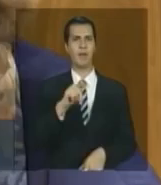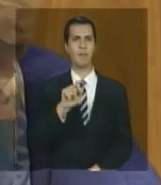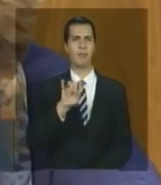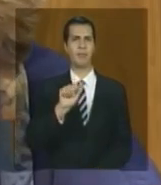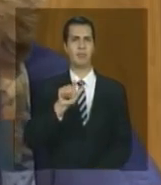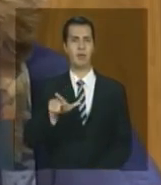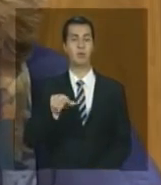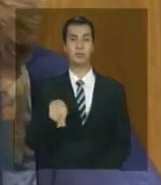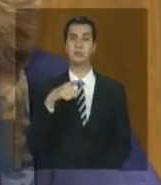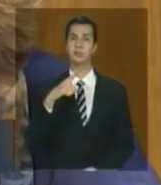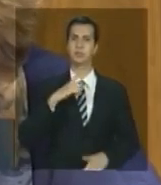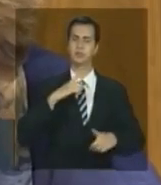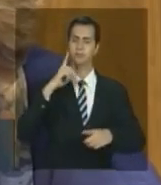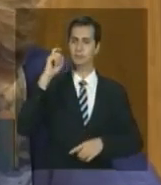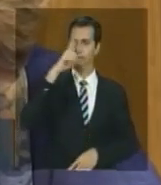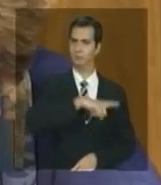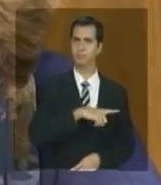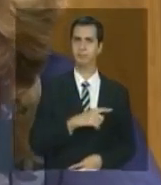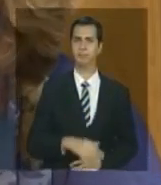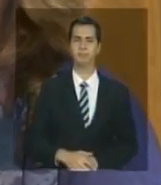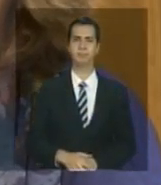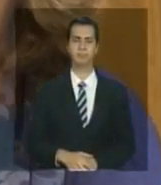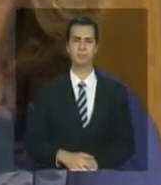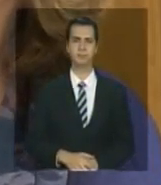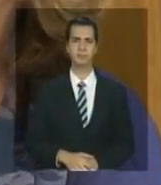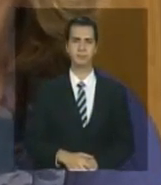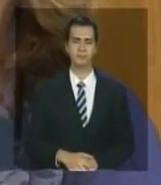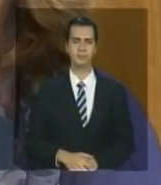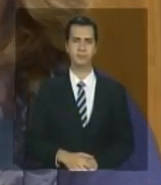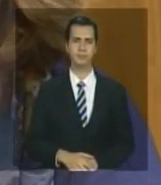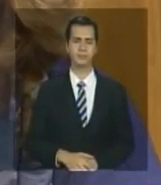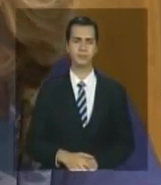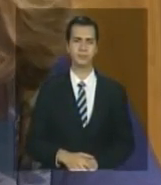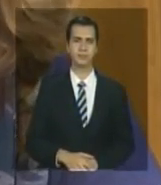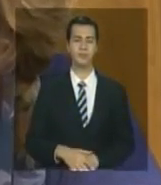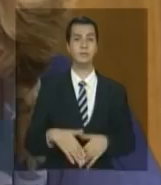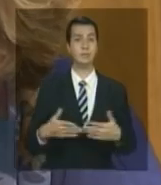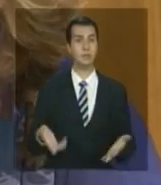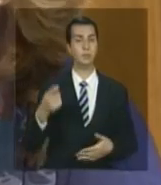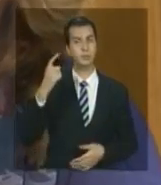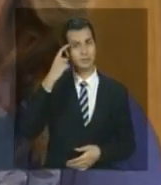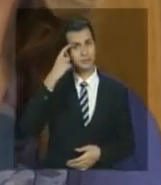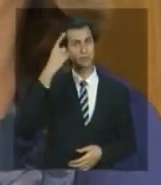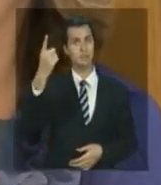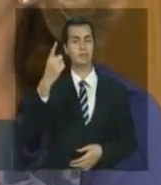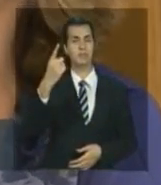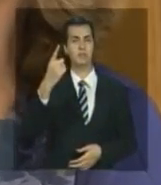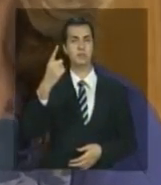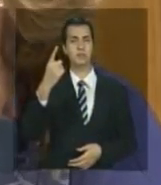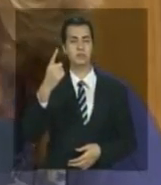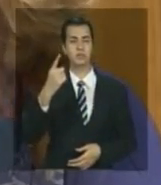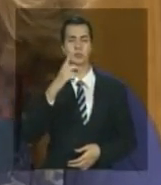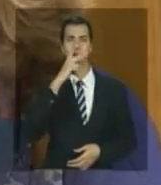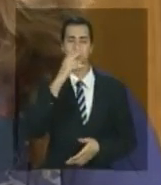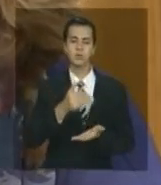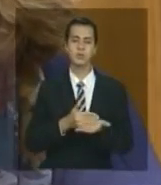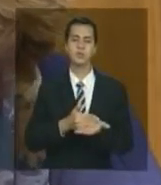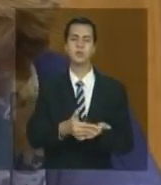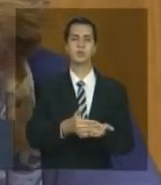muito fácil, de modo que é uma ideia ainda muito, muito embrionária,